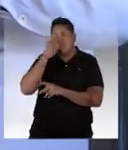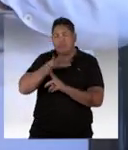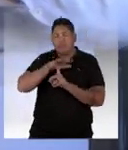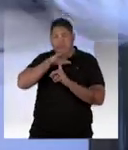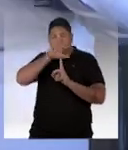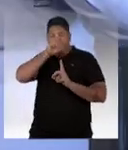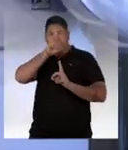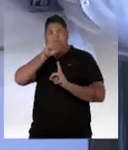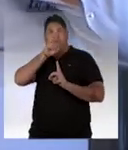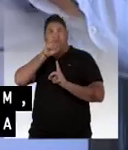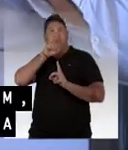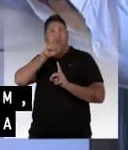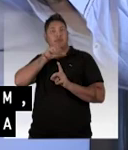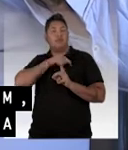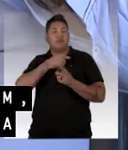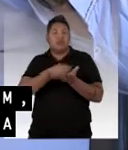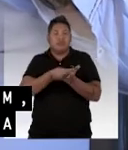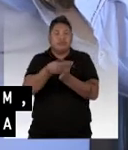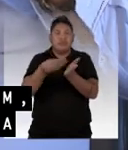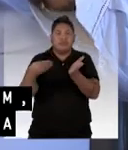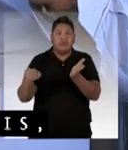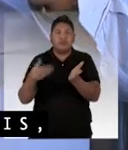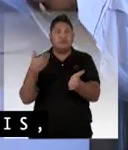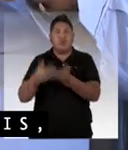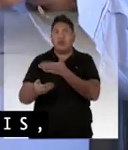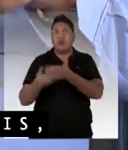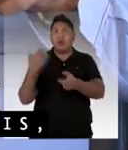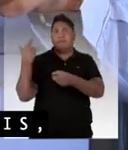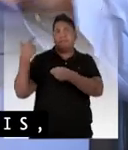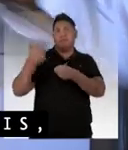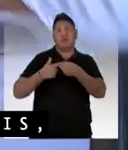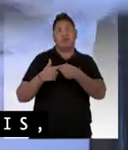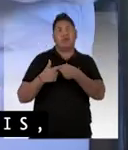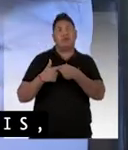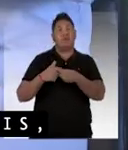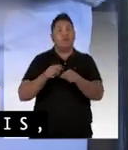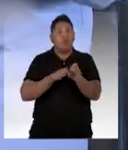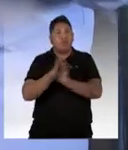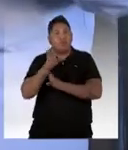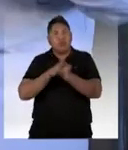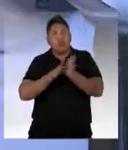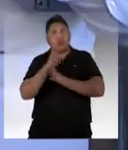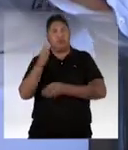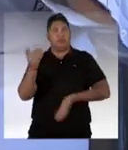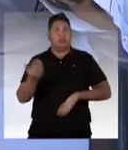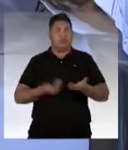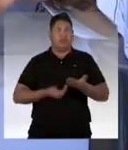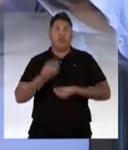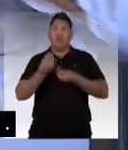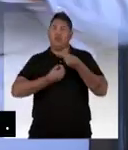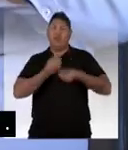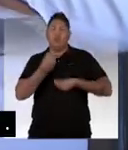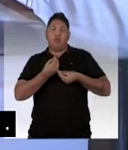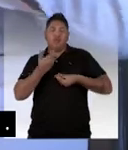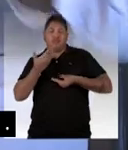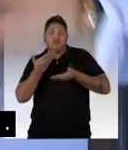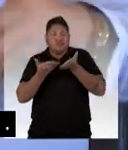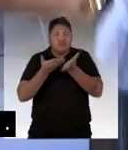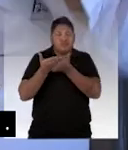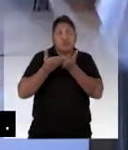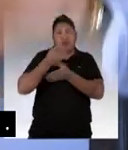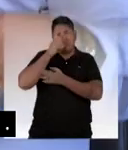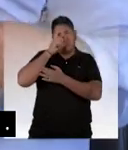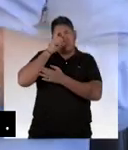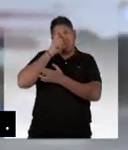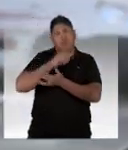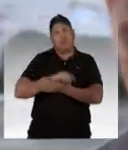cheira. Soltamos esse boletim, estamos fazendo essa campanha em todos os postos de combustíveis, orientando os trabalhadores como que ele deve lidar